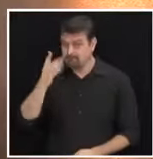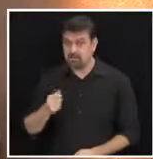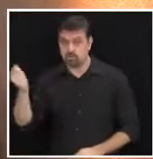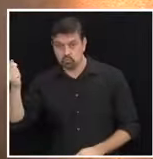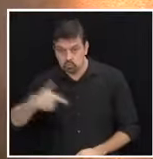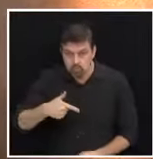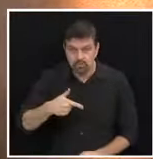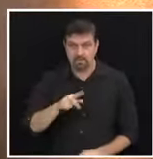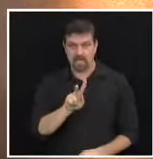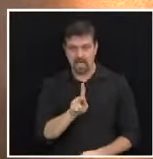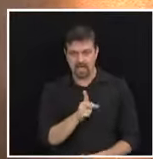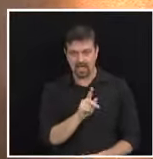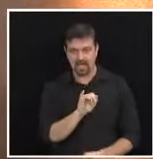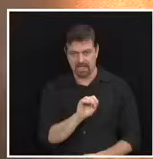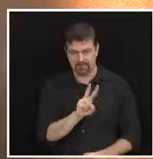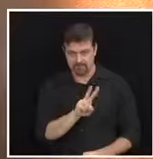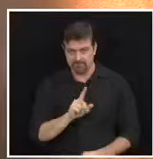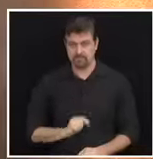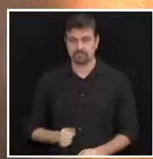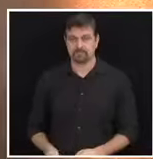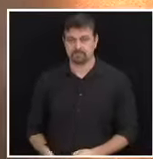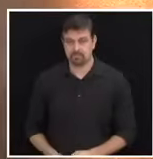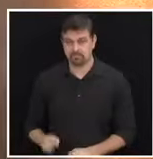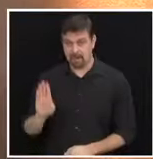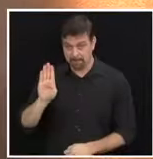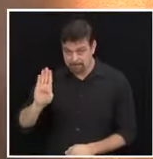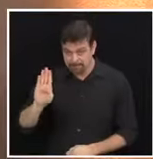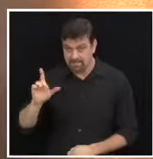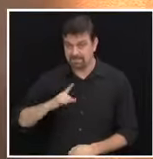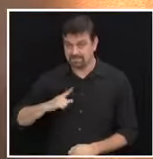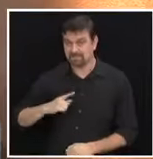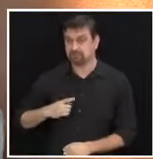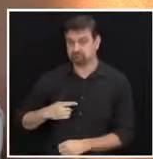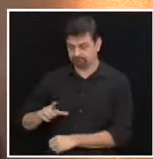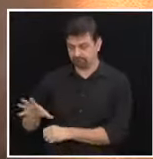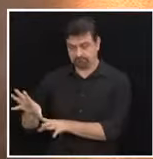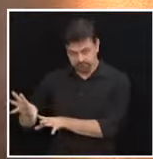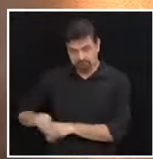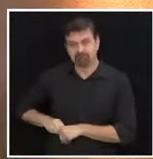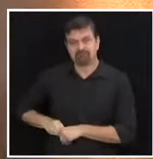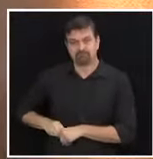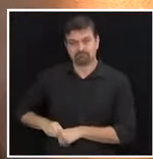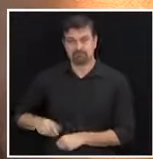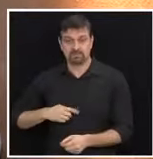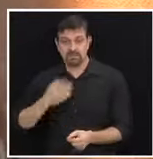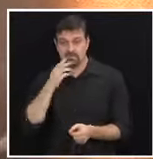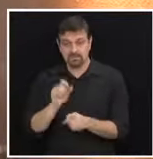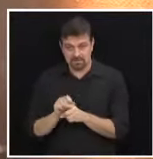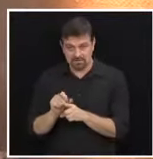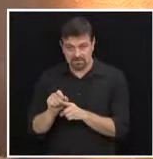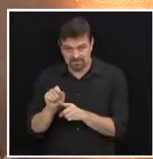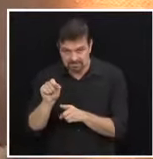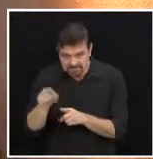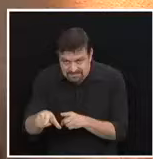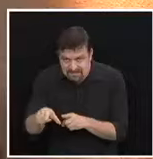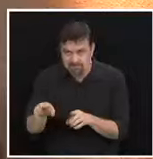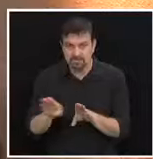grau de infectividade do vírus da hepatite B é até maior do que HIV. E ele está presente no sêmen e no